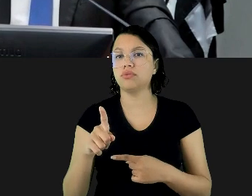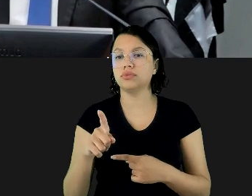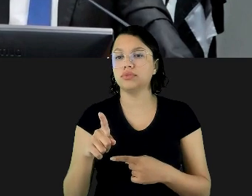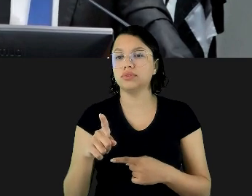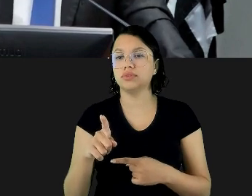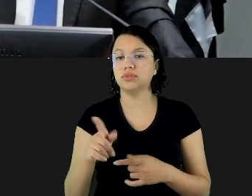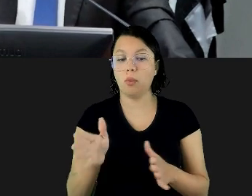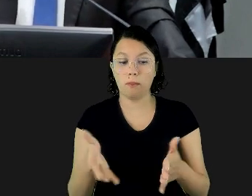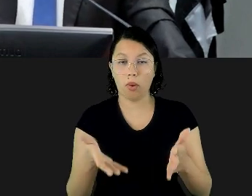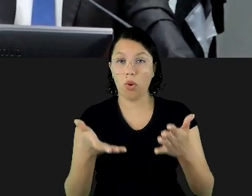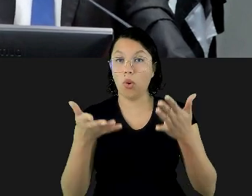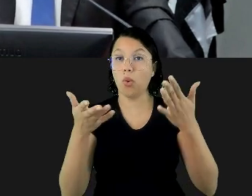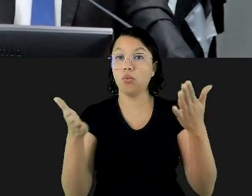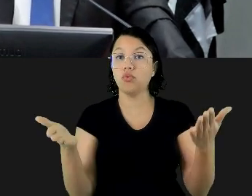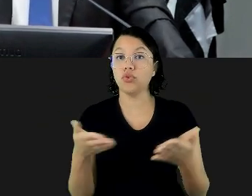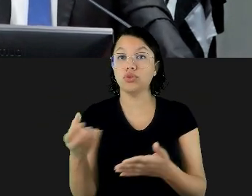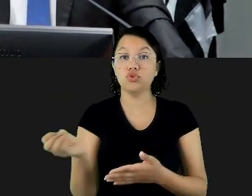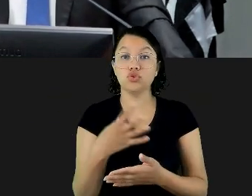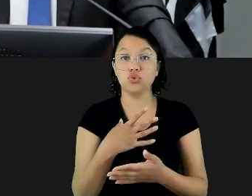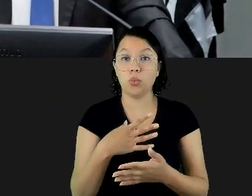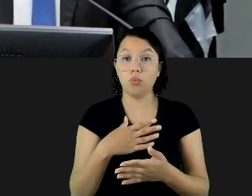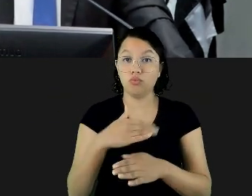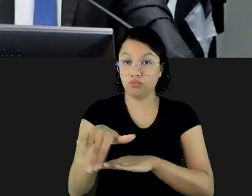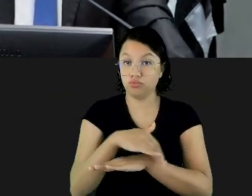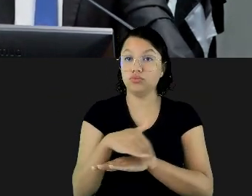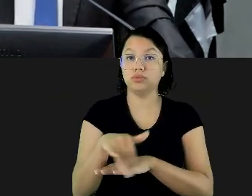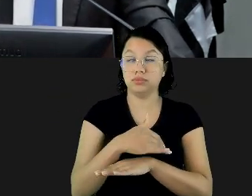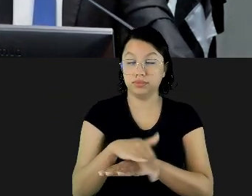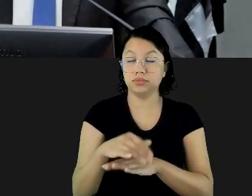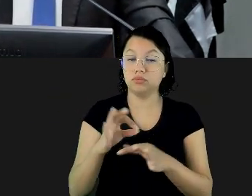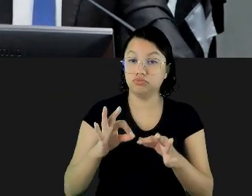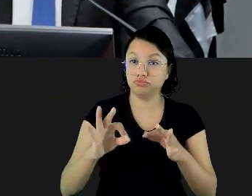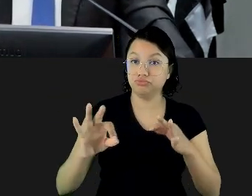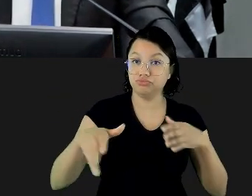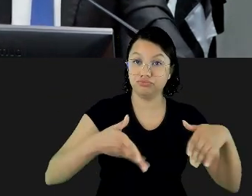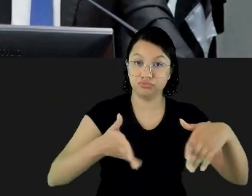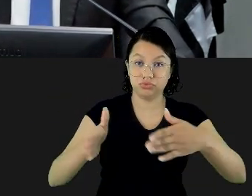promover esse novo traçado é o desenvolvimento do turismo.